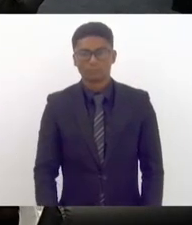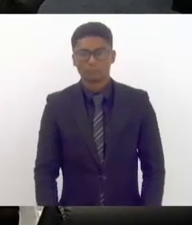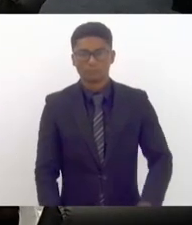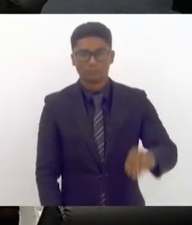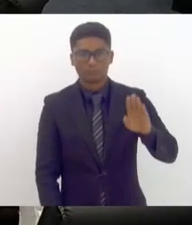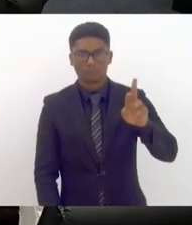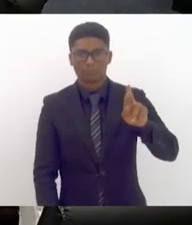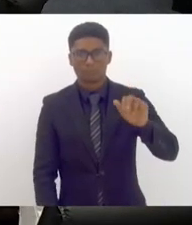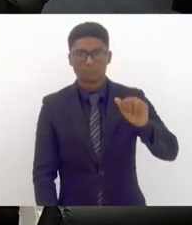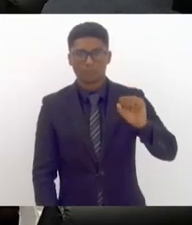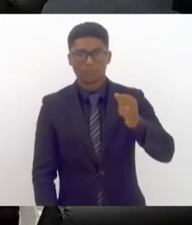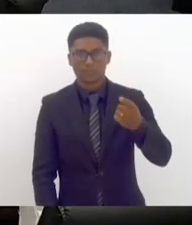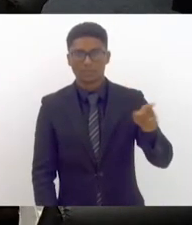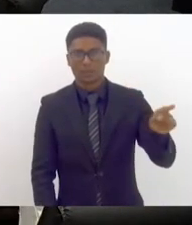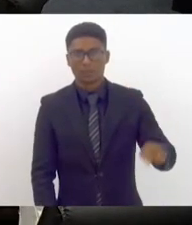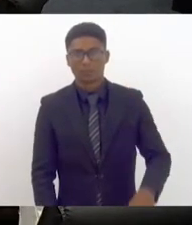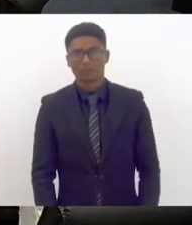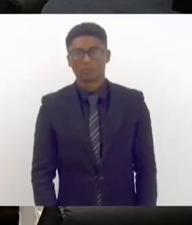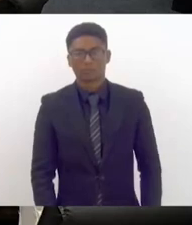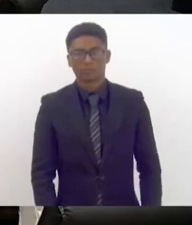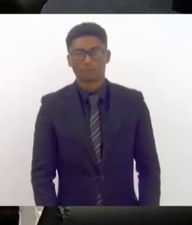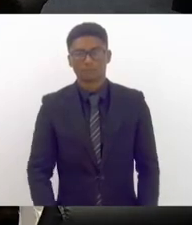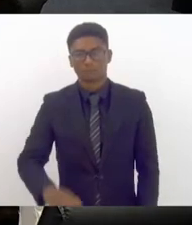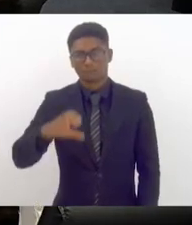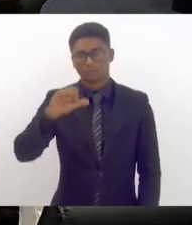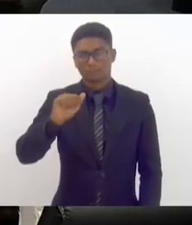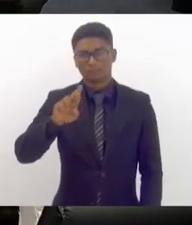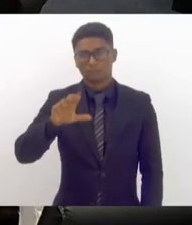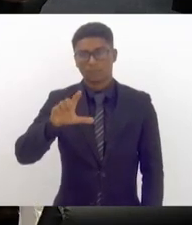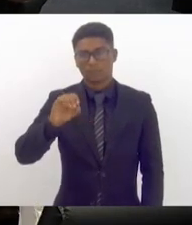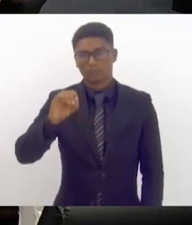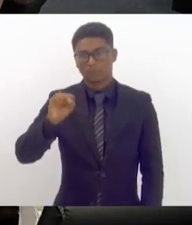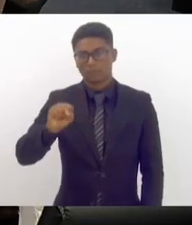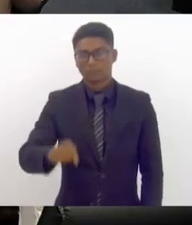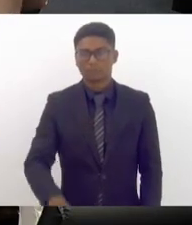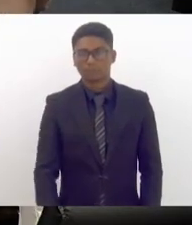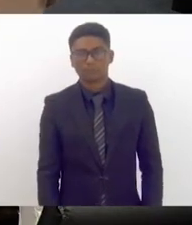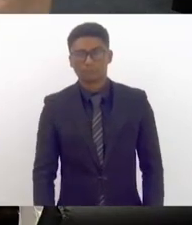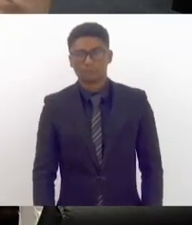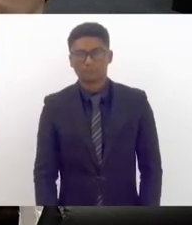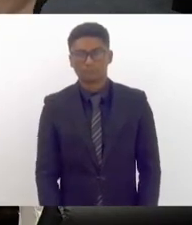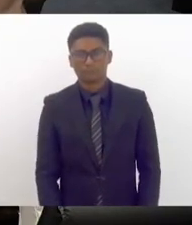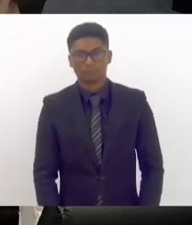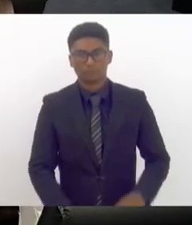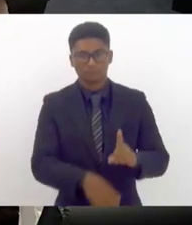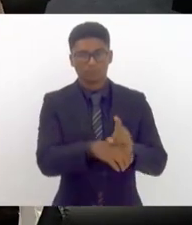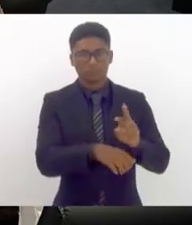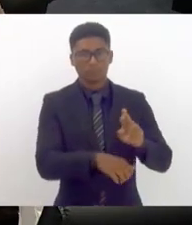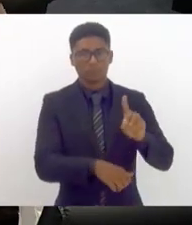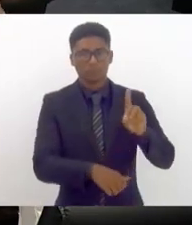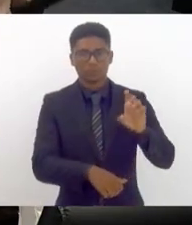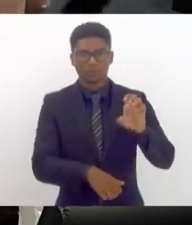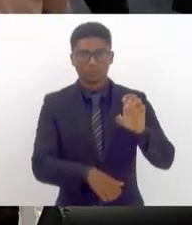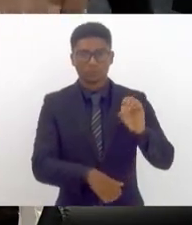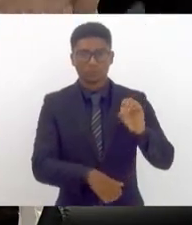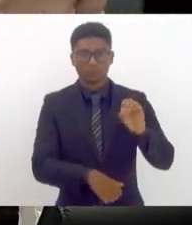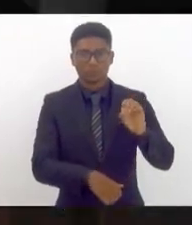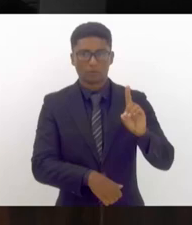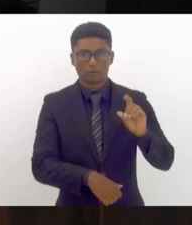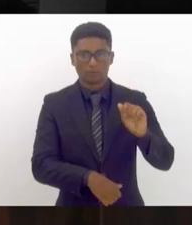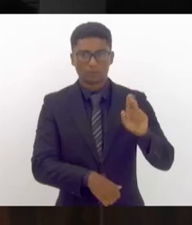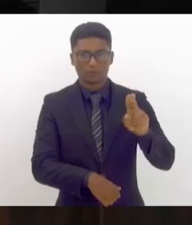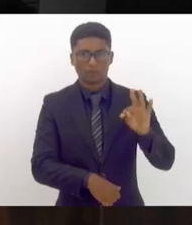Brazão, deputado Carlos Macedo, deputado Dr. Deodalto,